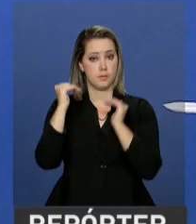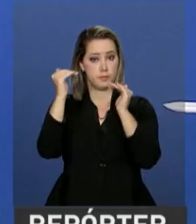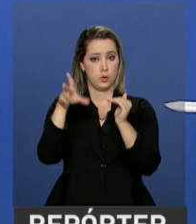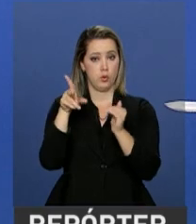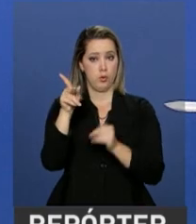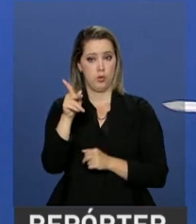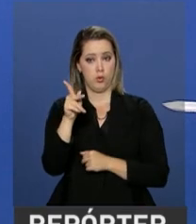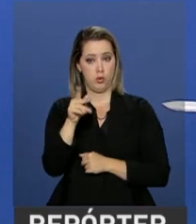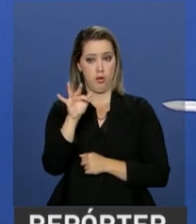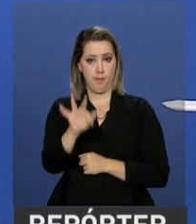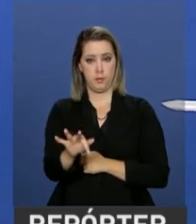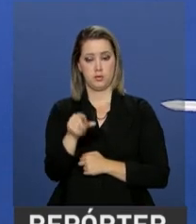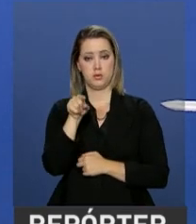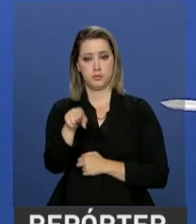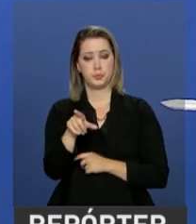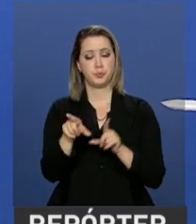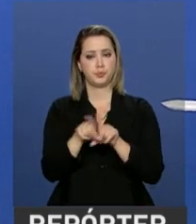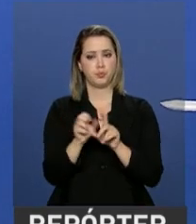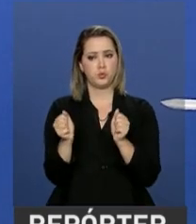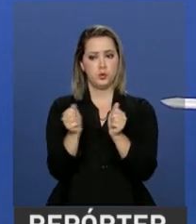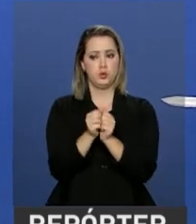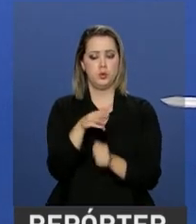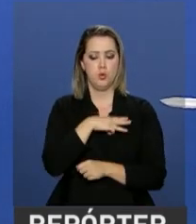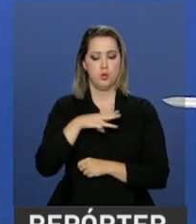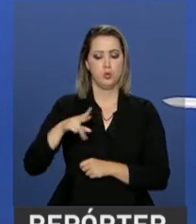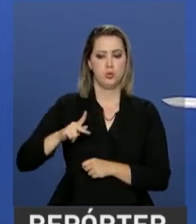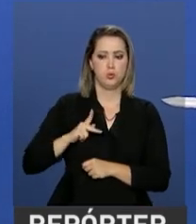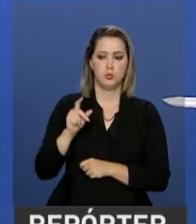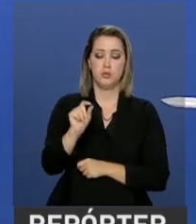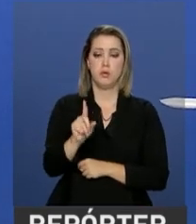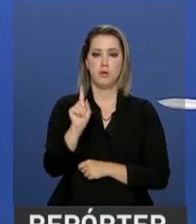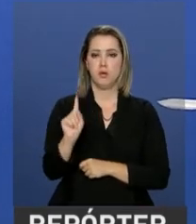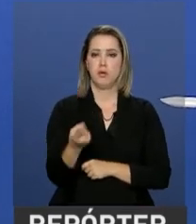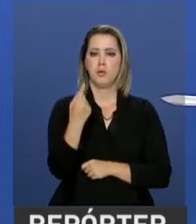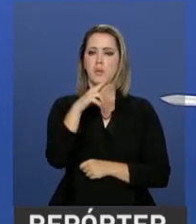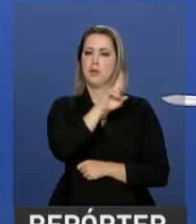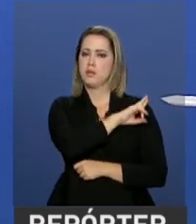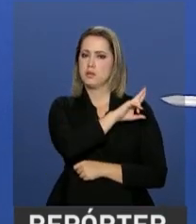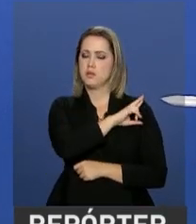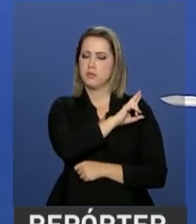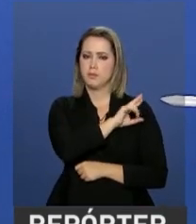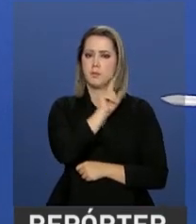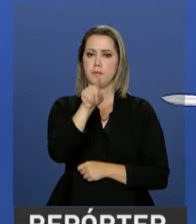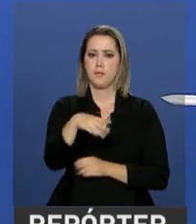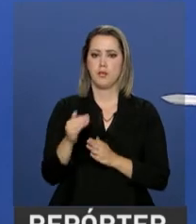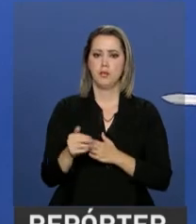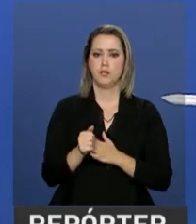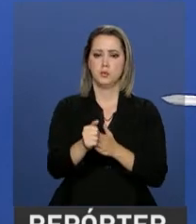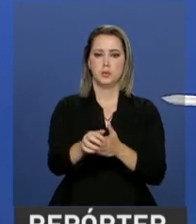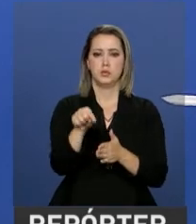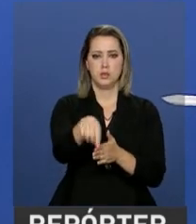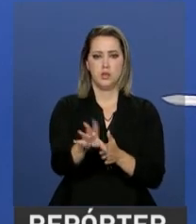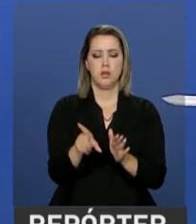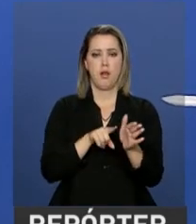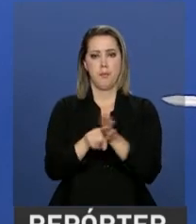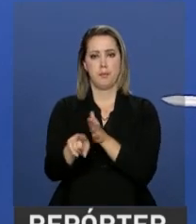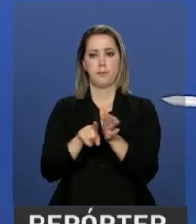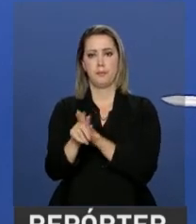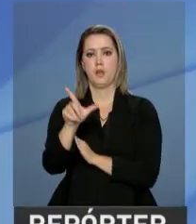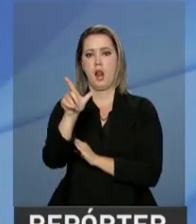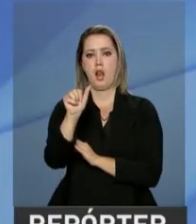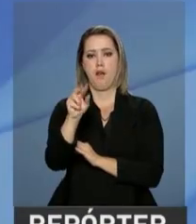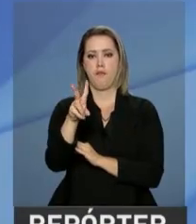Daiello. Junto com o Ministério Público, a Polícia Federal é uma das responsáveis por conduzir as investigações da Lava